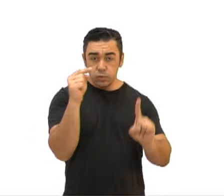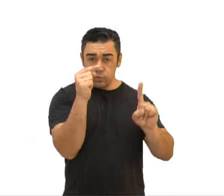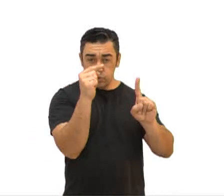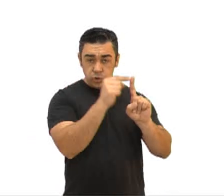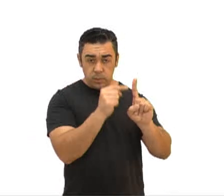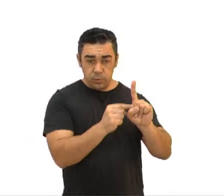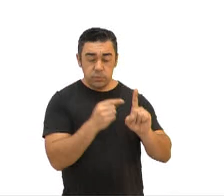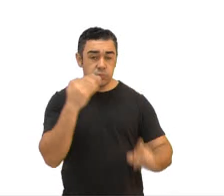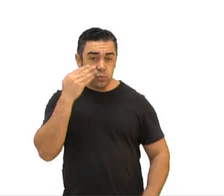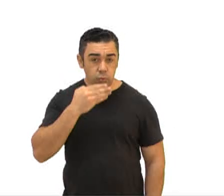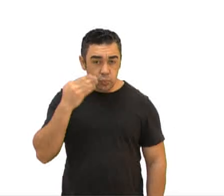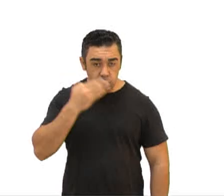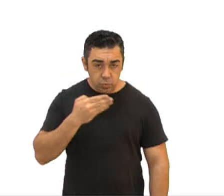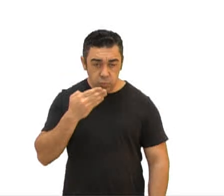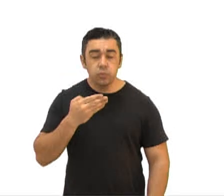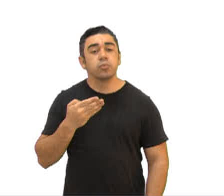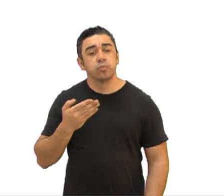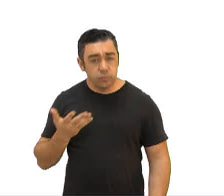discurso.